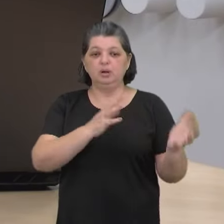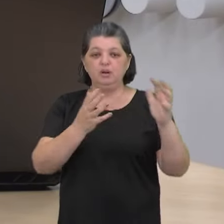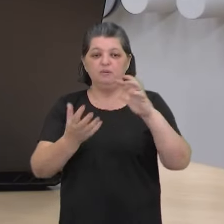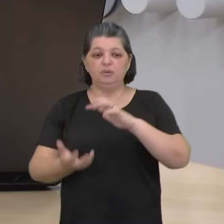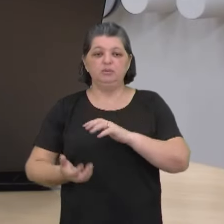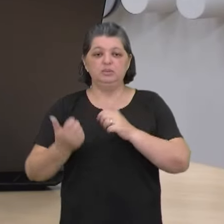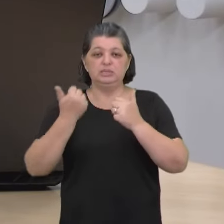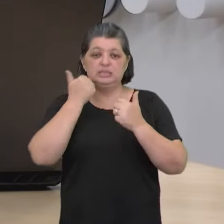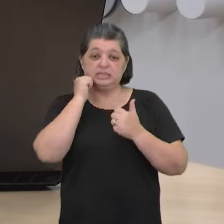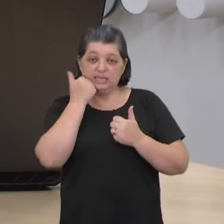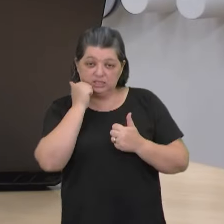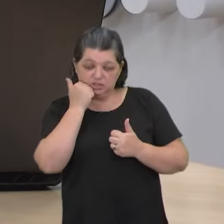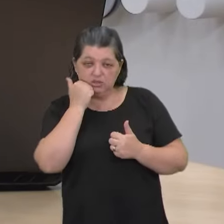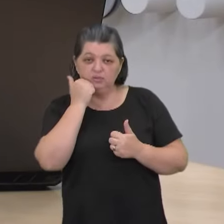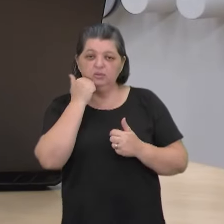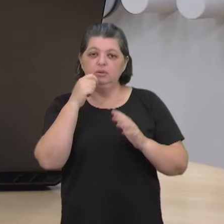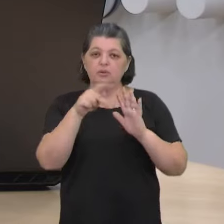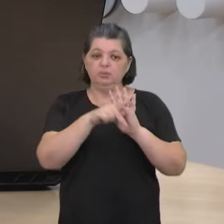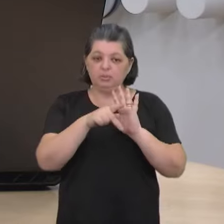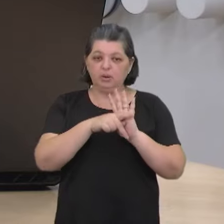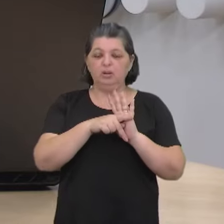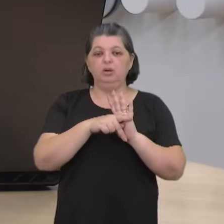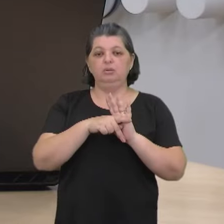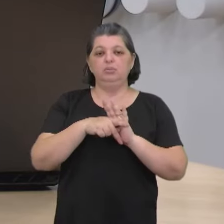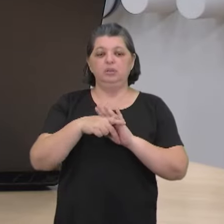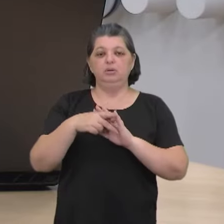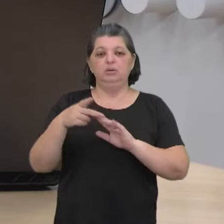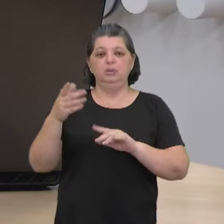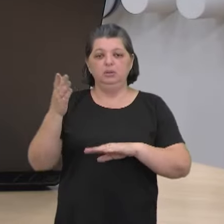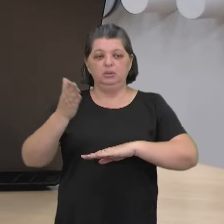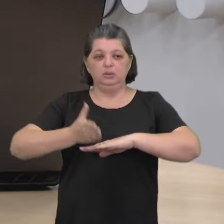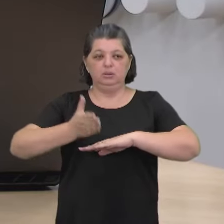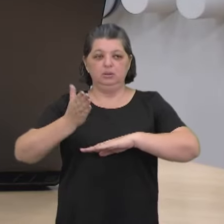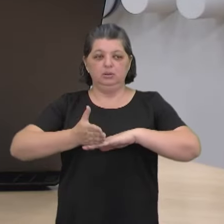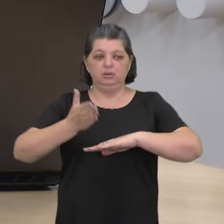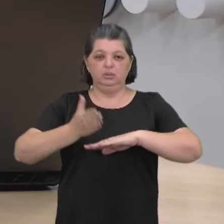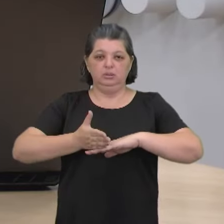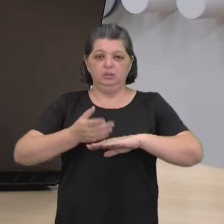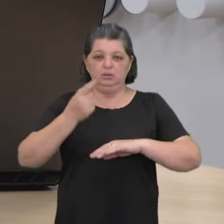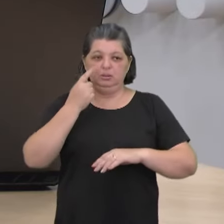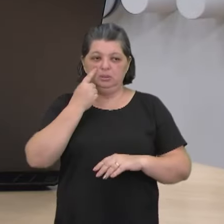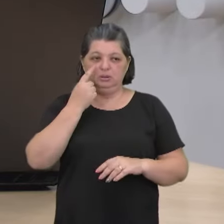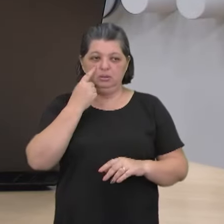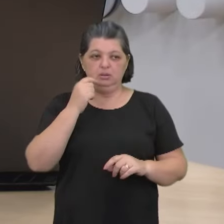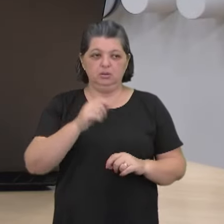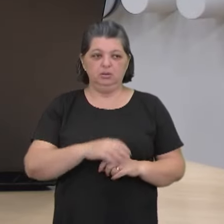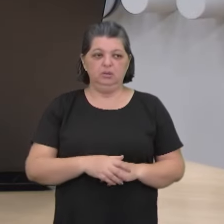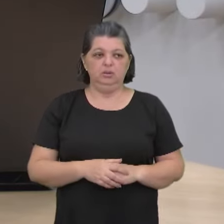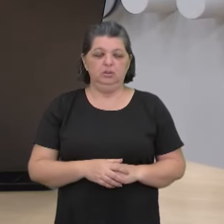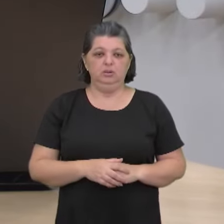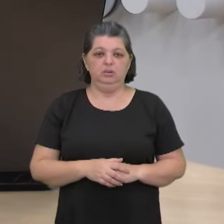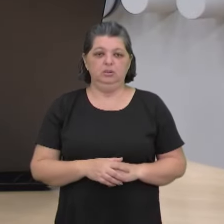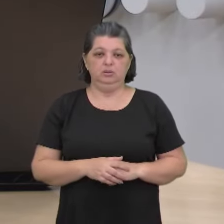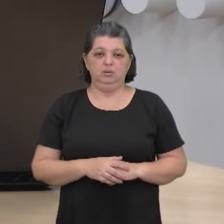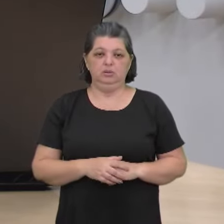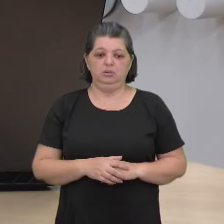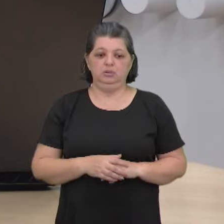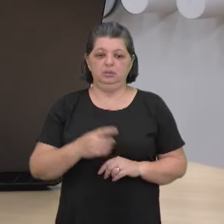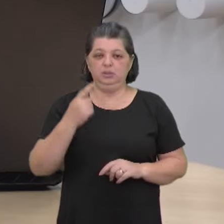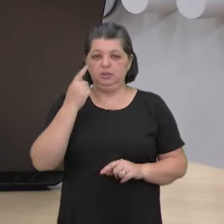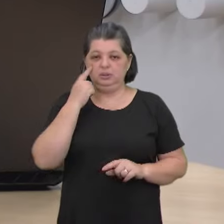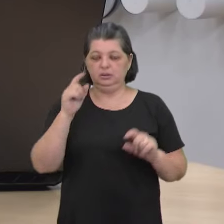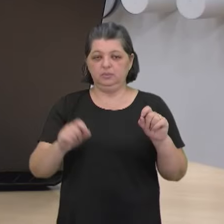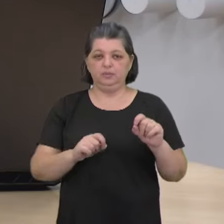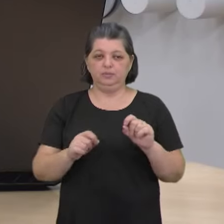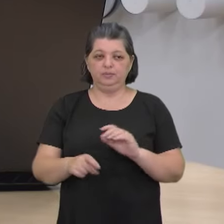Científica, né? Com o advento das ciências modernas, que se propõe fundamentalmente a